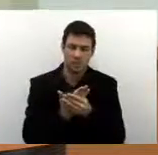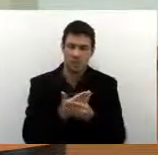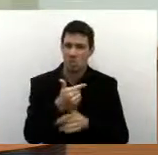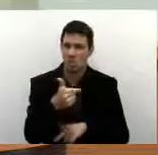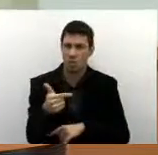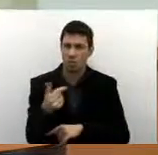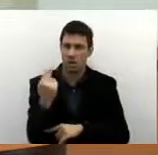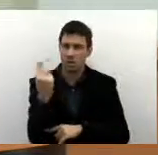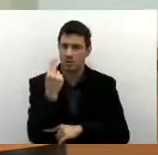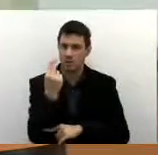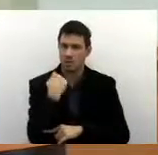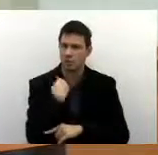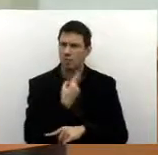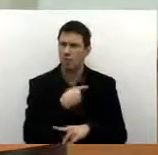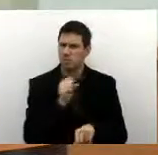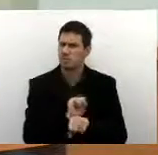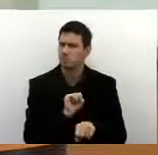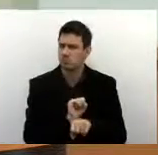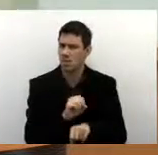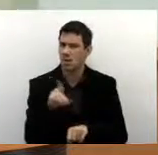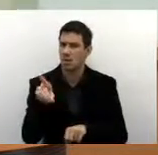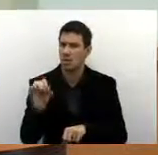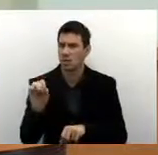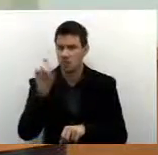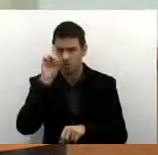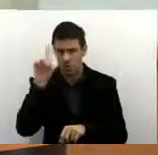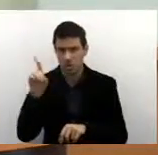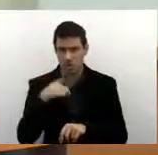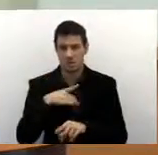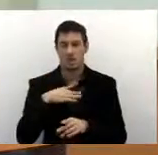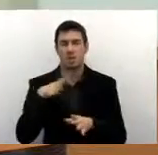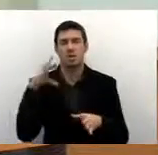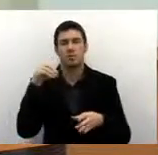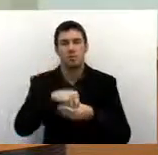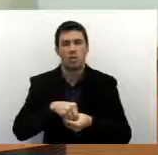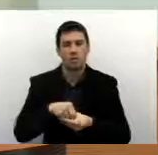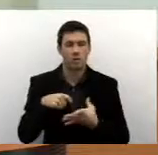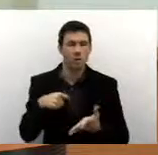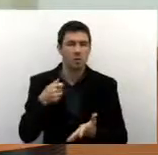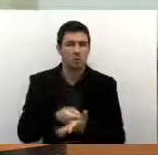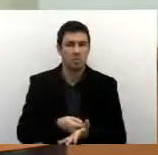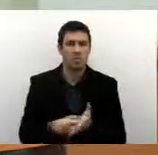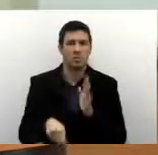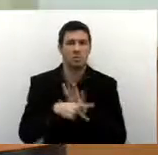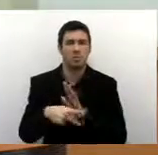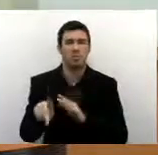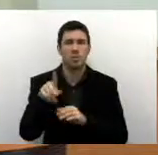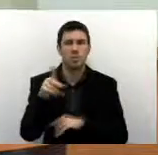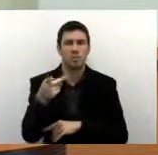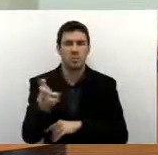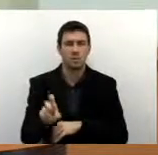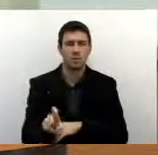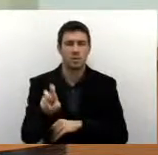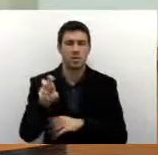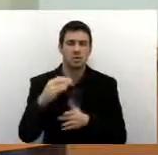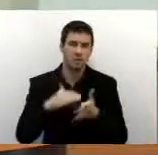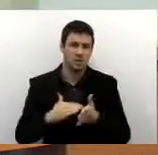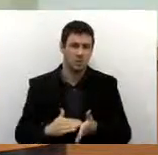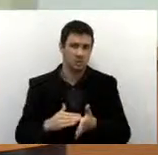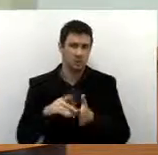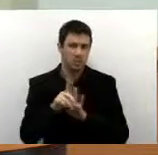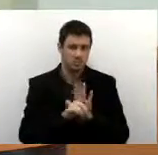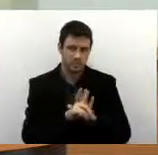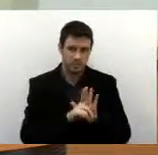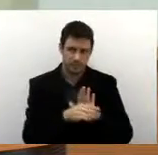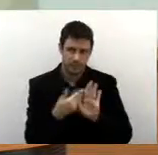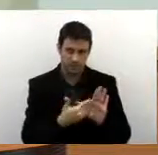nós aguardamos os 10 dias que foi imposto inconstitucionalmente pelos ex-secretários de assunto legislativo, por aquela